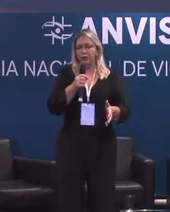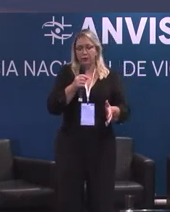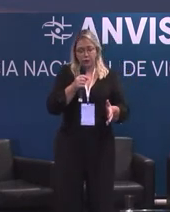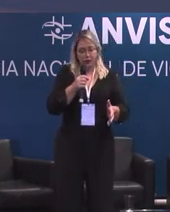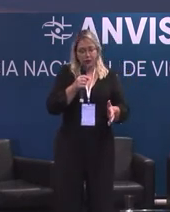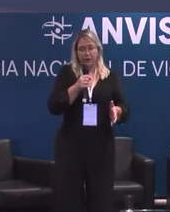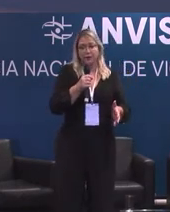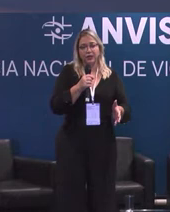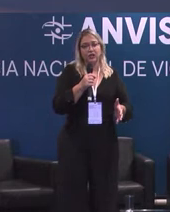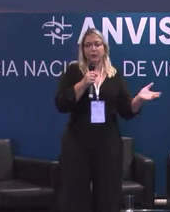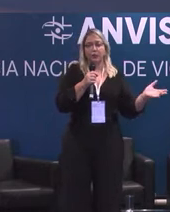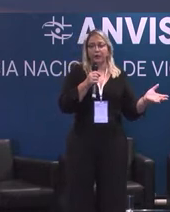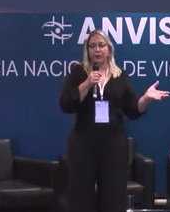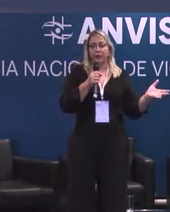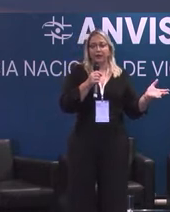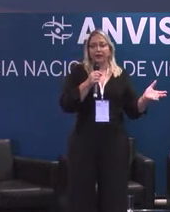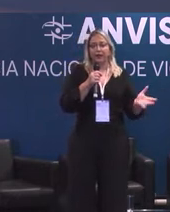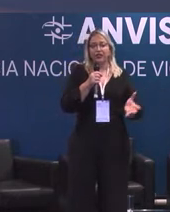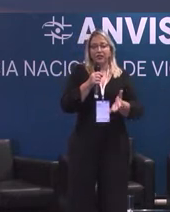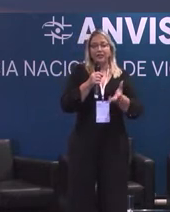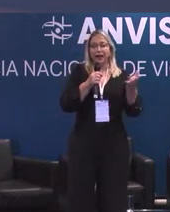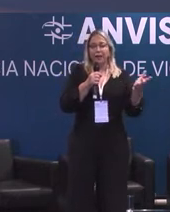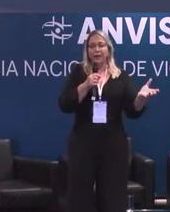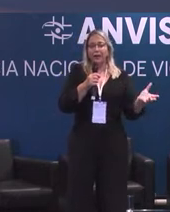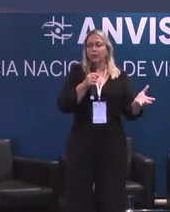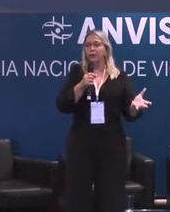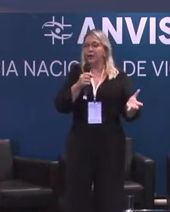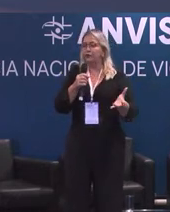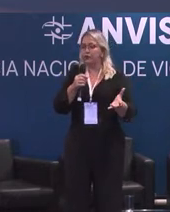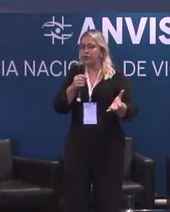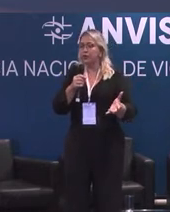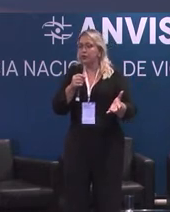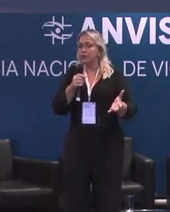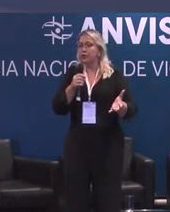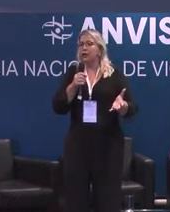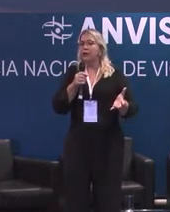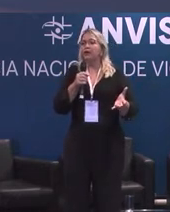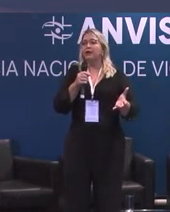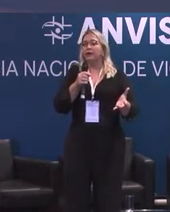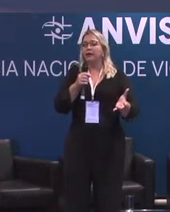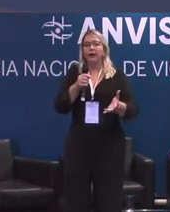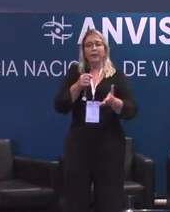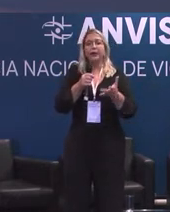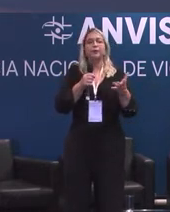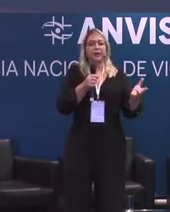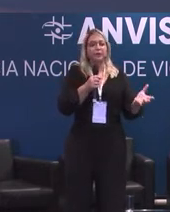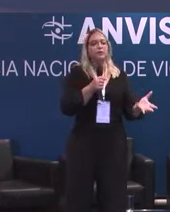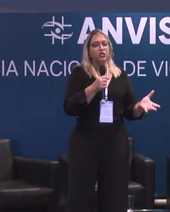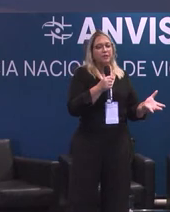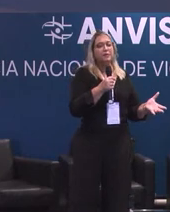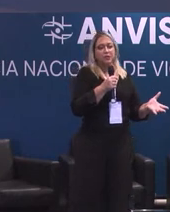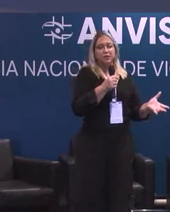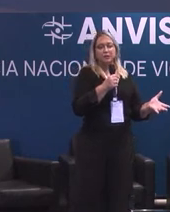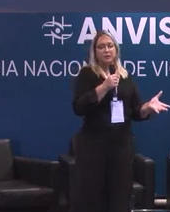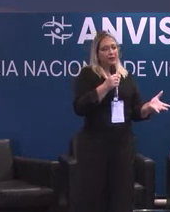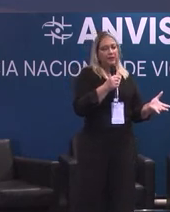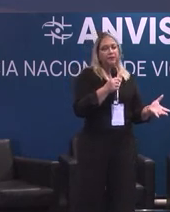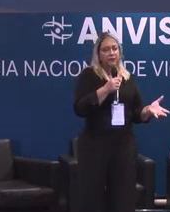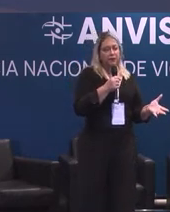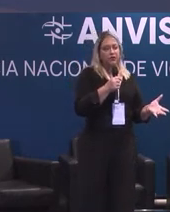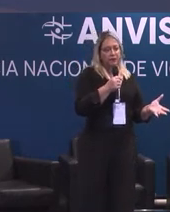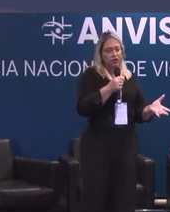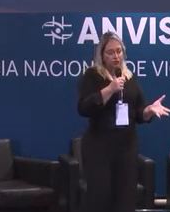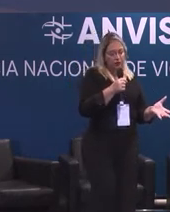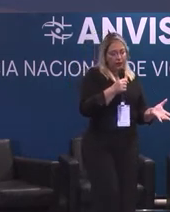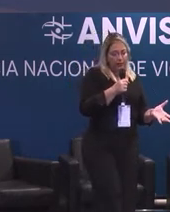positivos, não, né, minha gente? Porque a gente sabe aqui o quanto é difícil e que a maioria dos estados e municípios ainda não tem um sistema